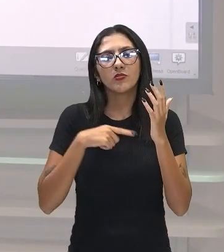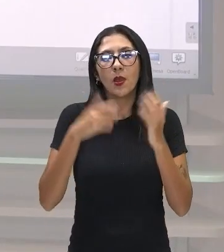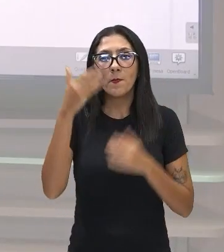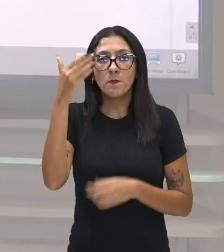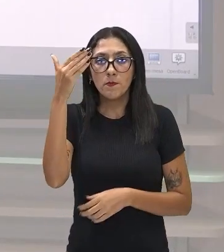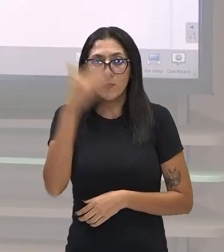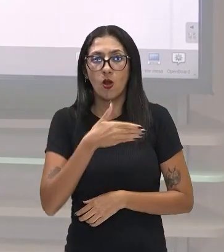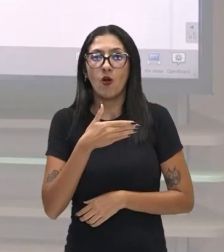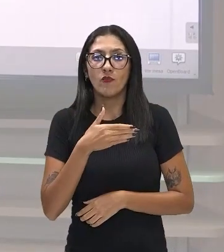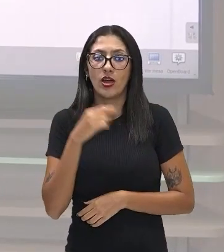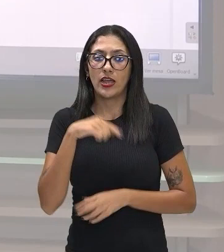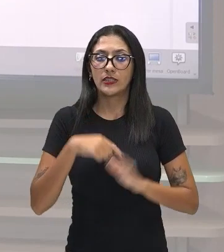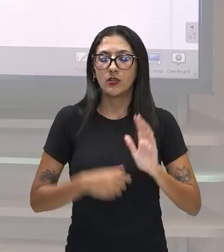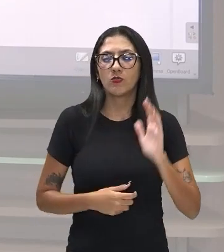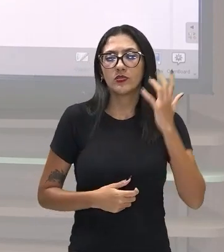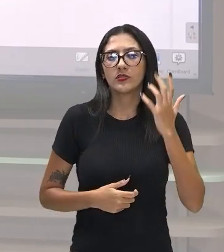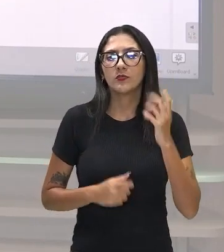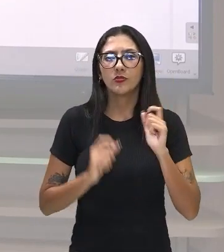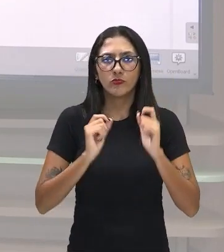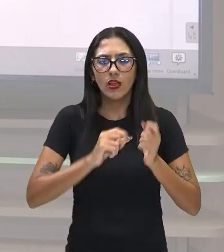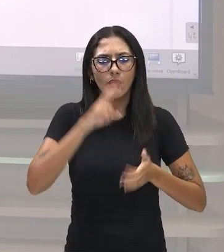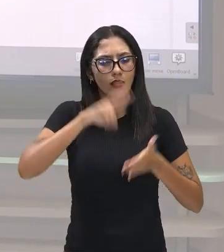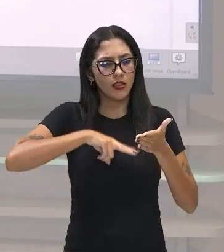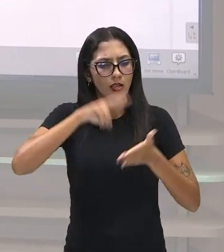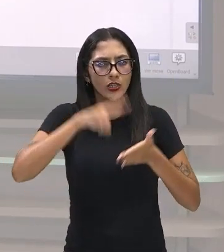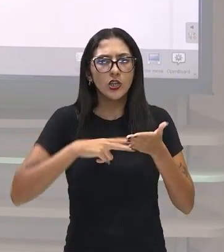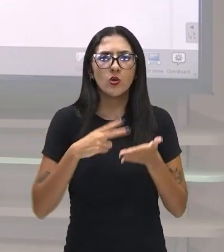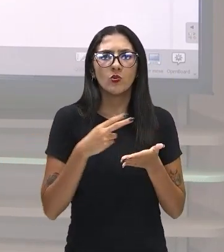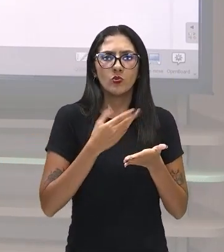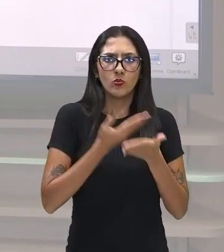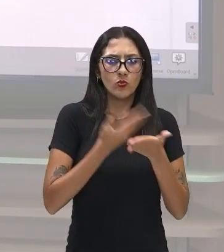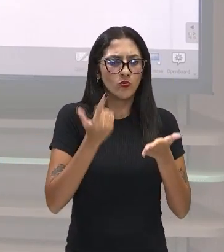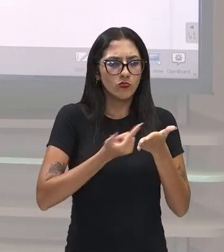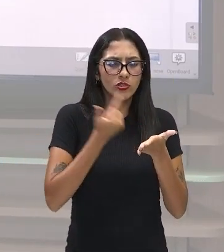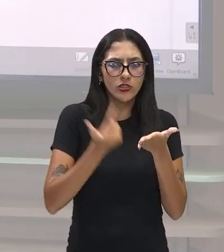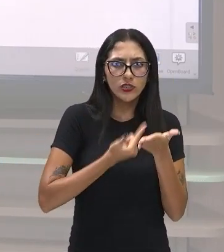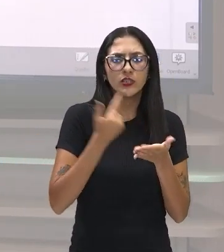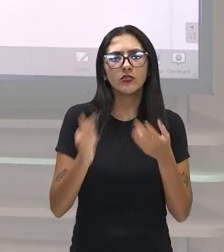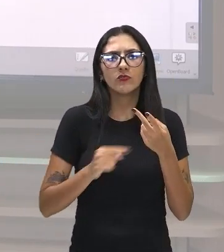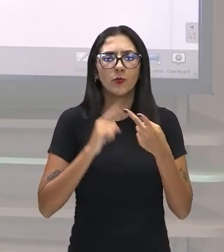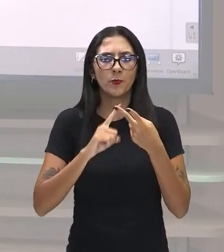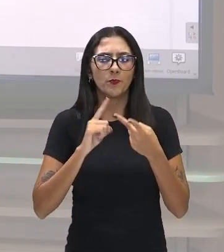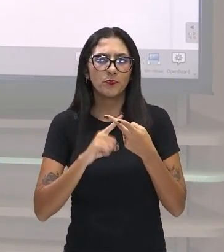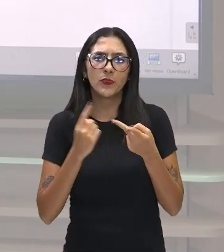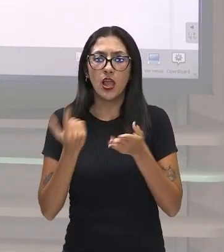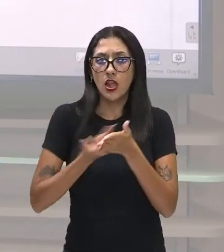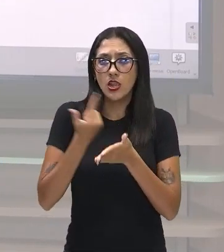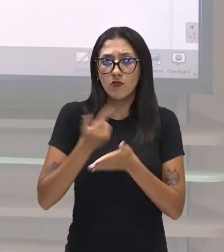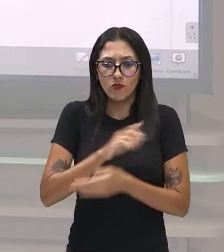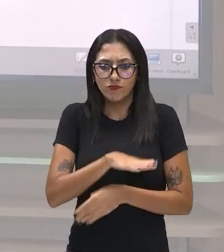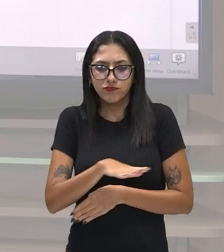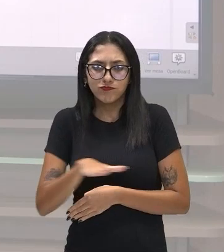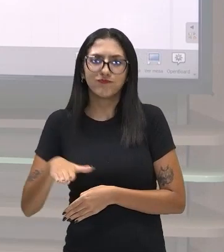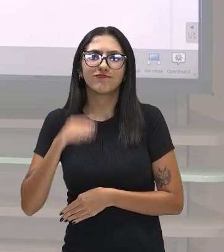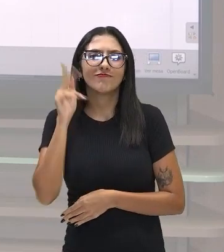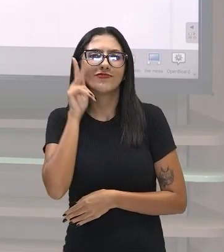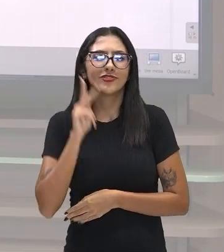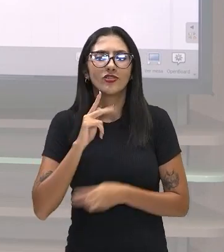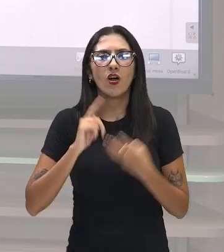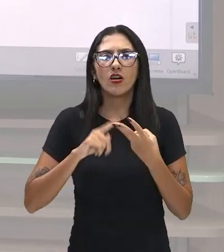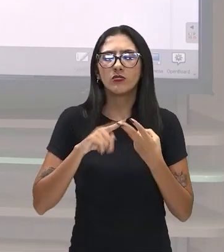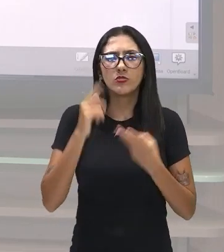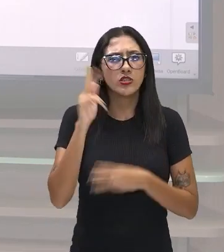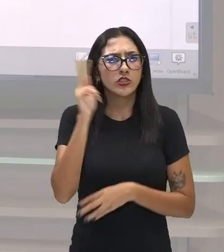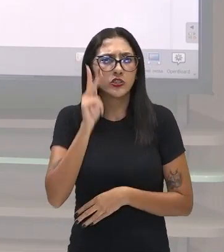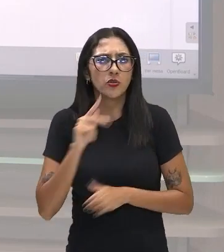O fato é comprovável. Lê os livros escolares, lê os livros de histórias infantis, lê os livros de histórias